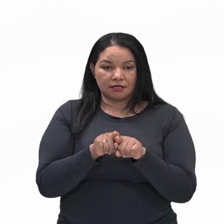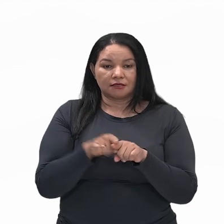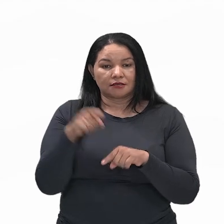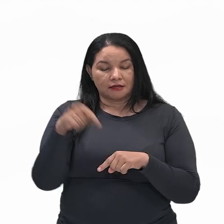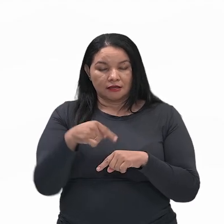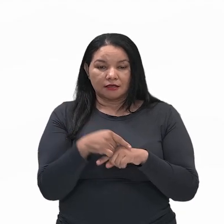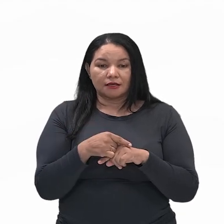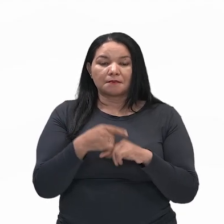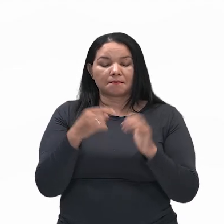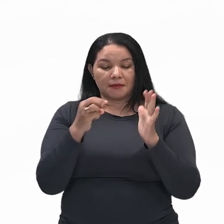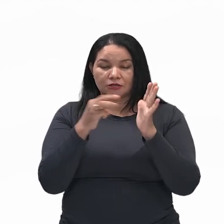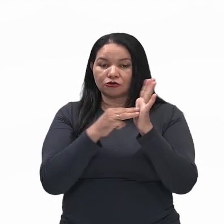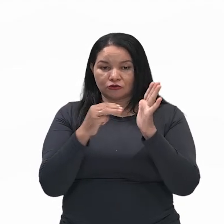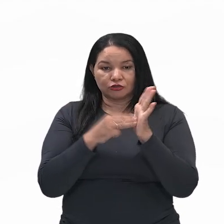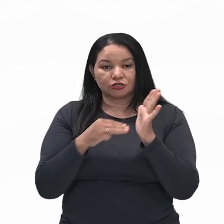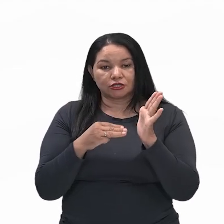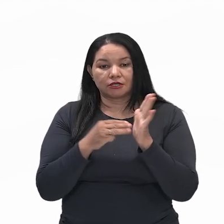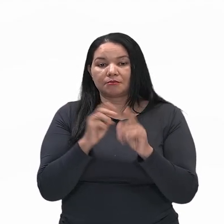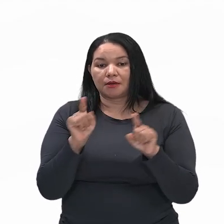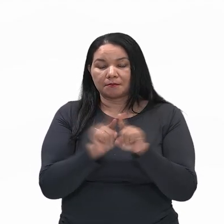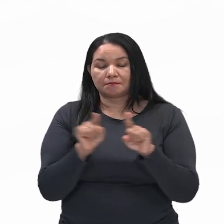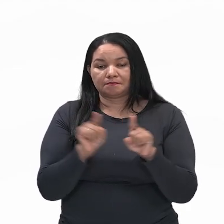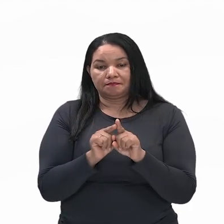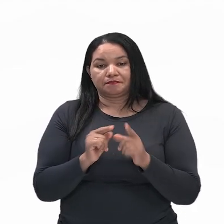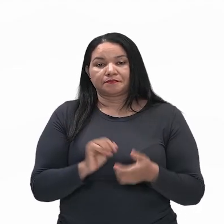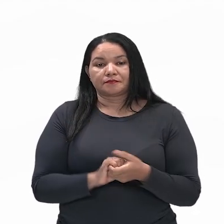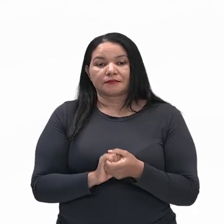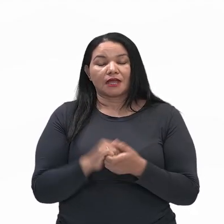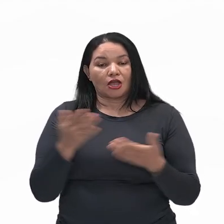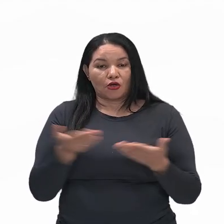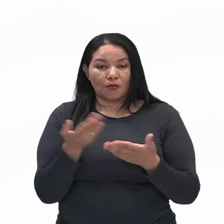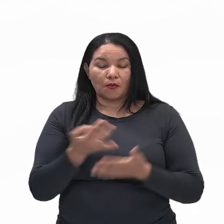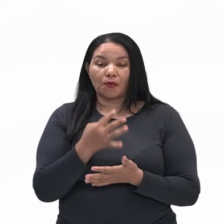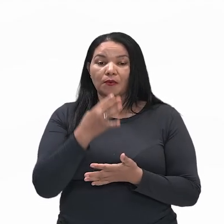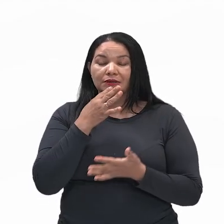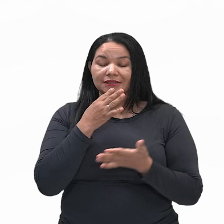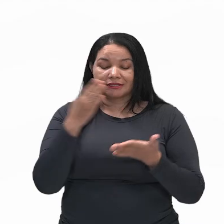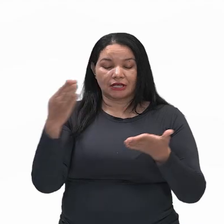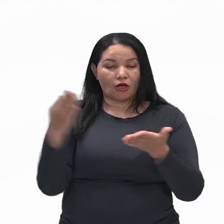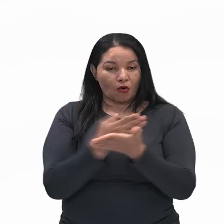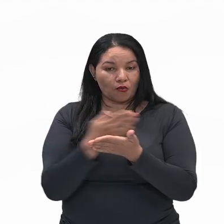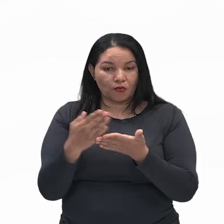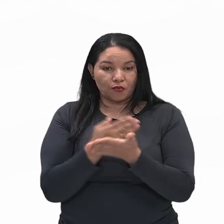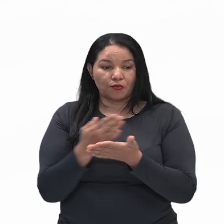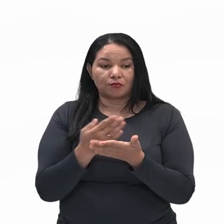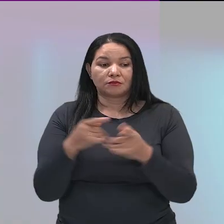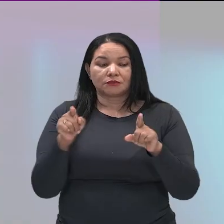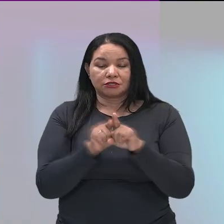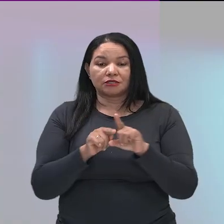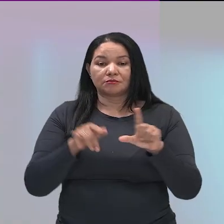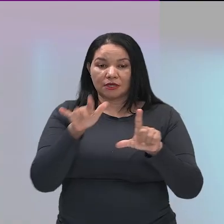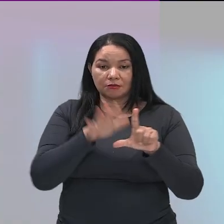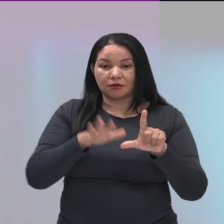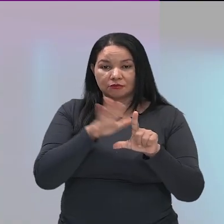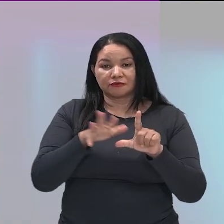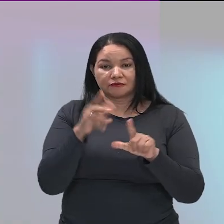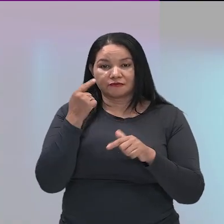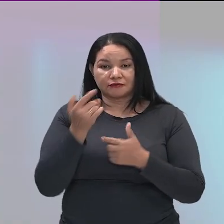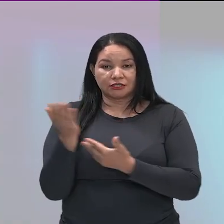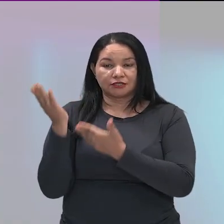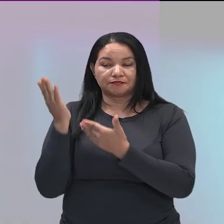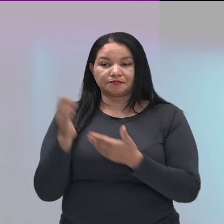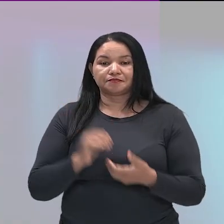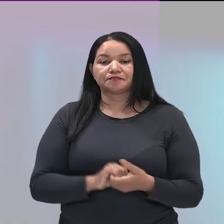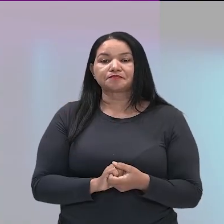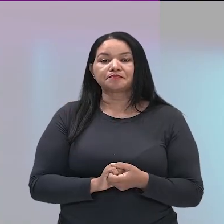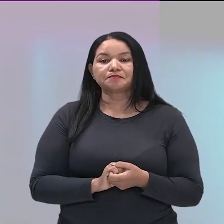metodologia. Então, conheça, né? Vamos conhecer algumas dessas plataformas, né, populares. Vamos ver?